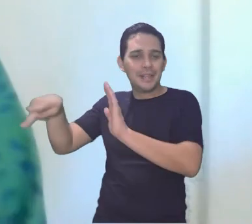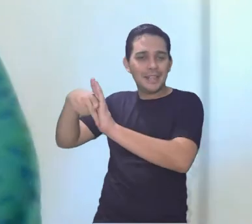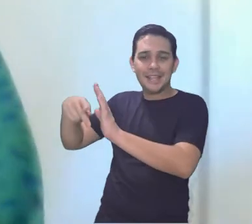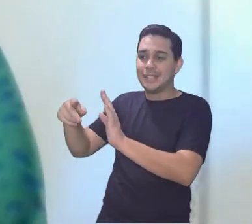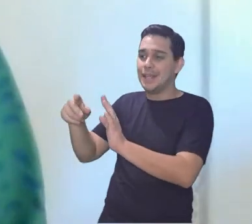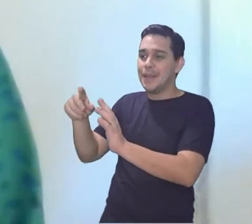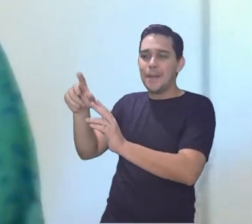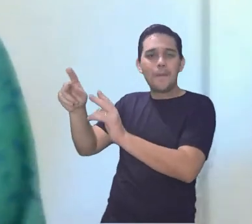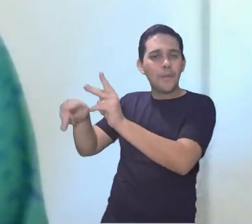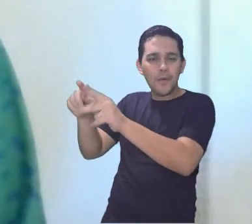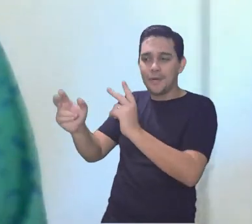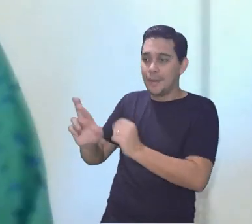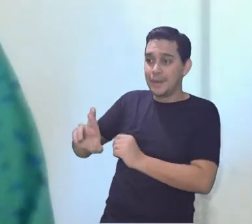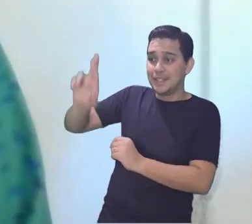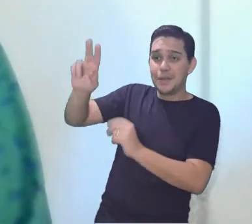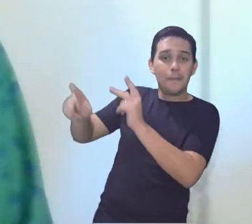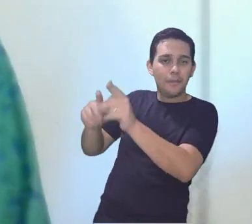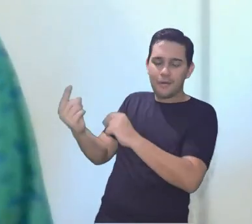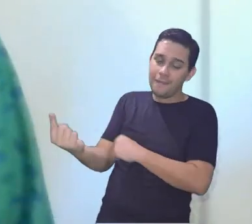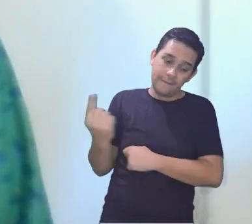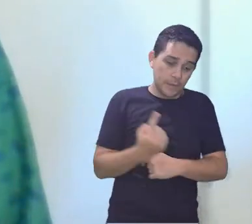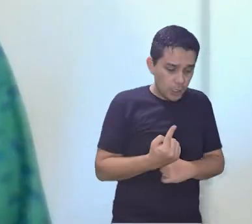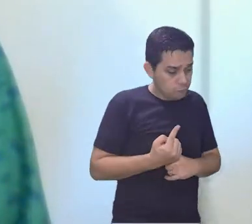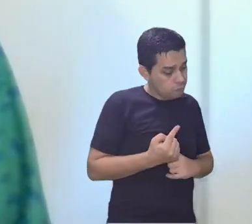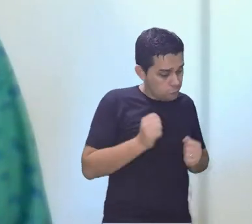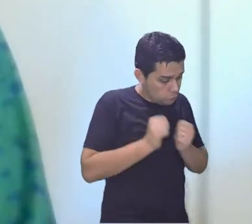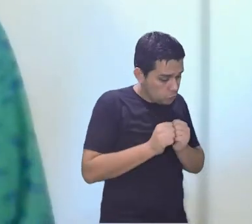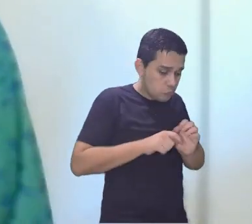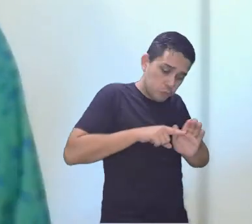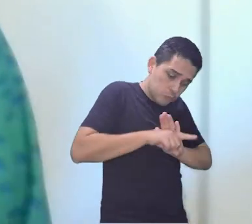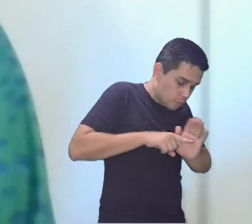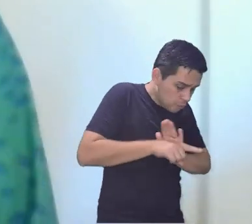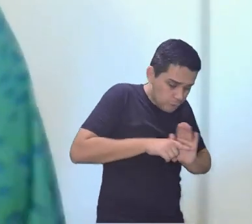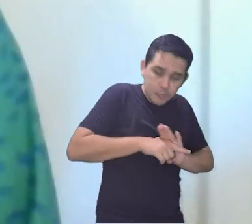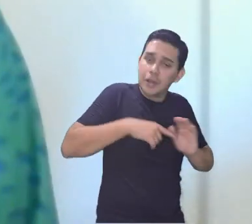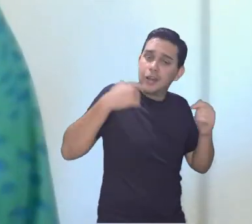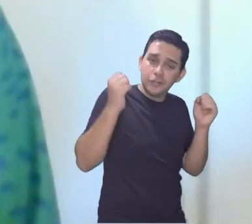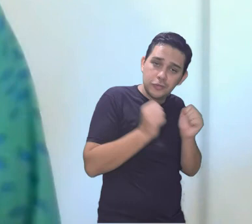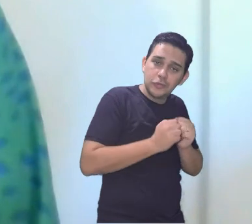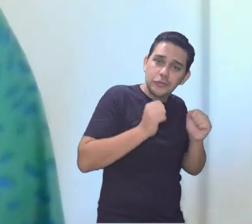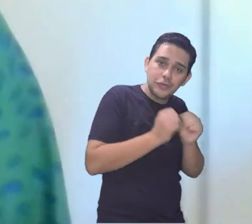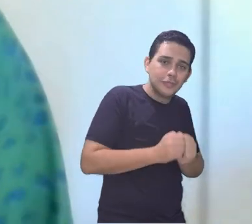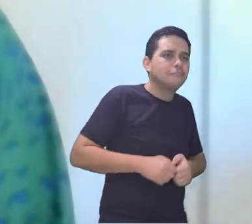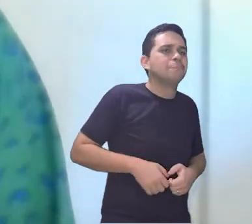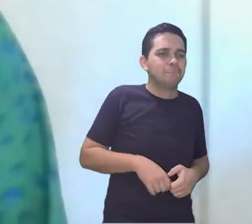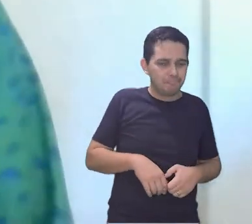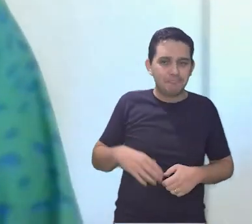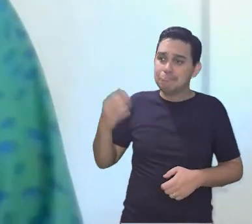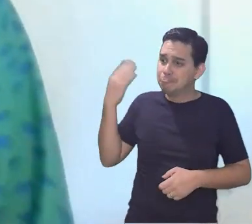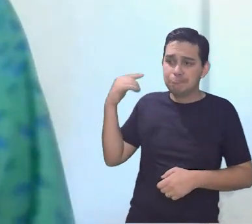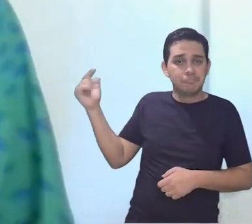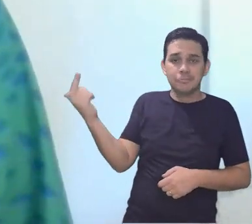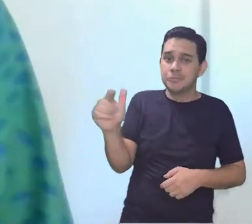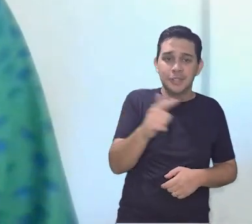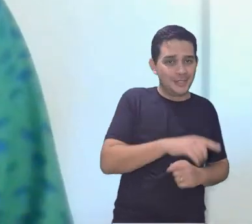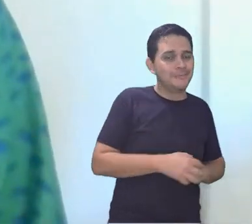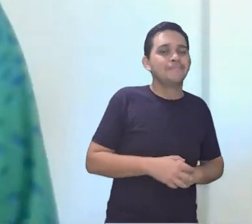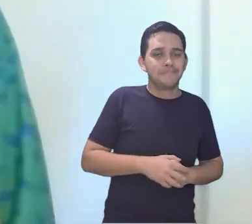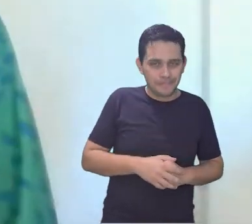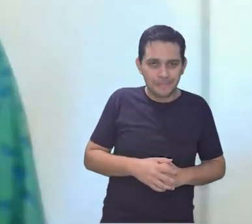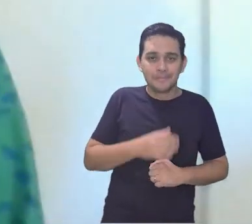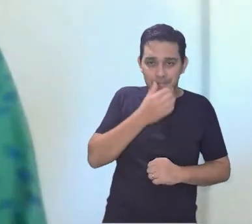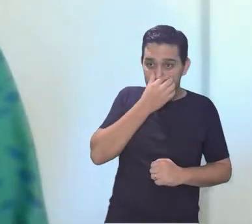não costuma ver a sociedade civil e principalmente os maiores interessados,